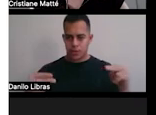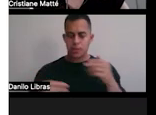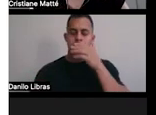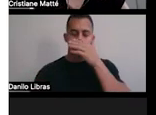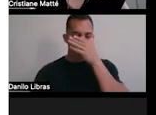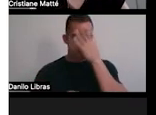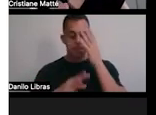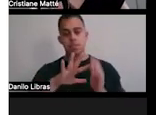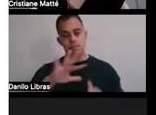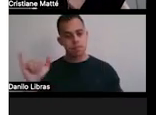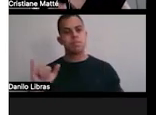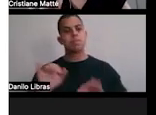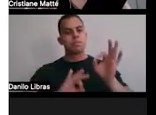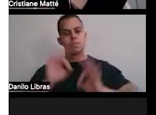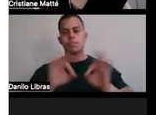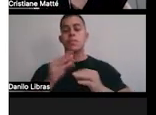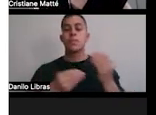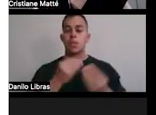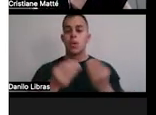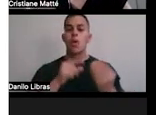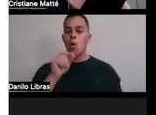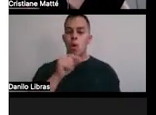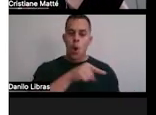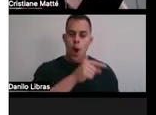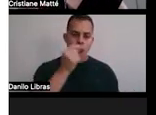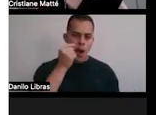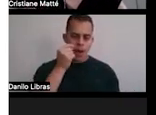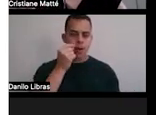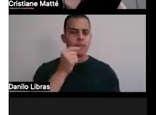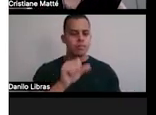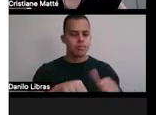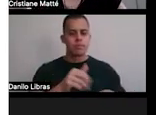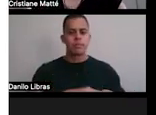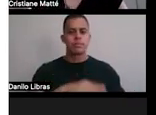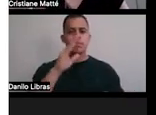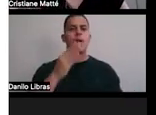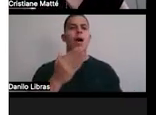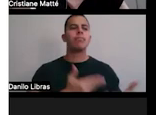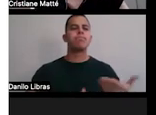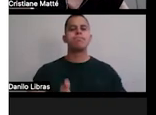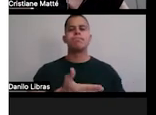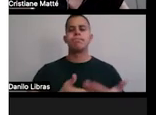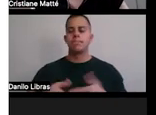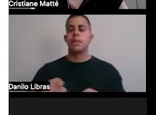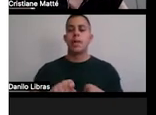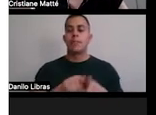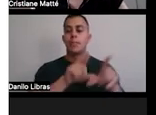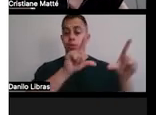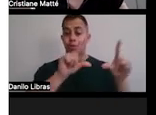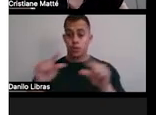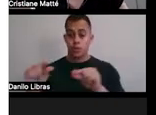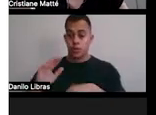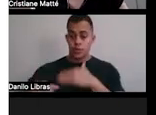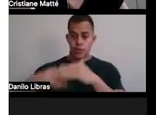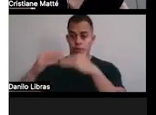vão se estabelecer fazendo com que aquele indivíduo ele seja mais resiliente e diminuir, então, o risco do desenvolvimento